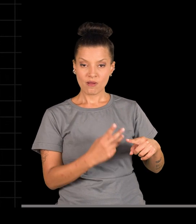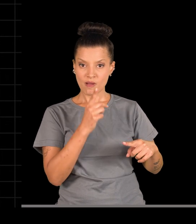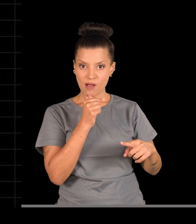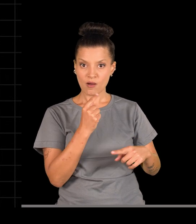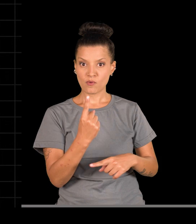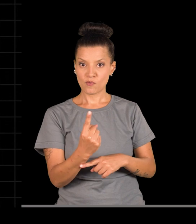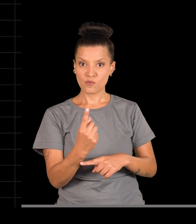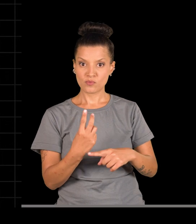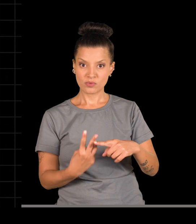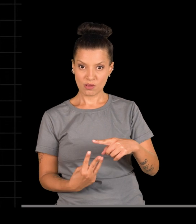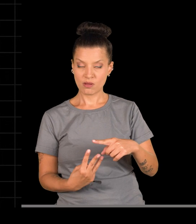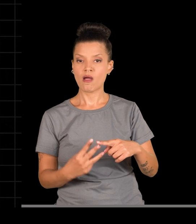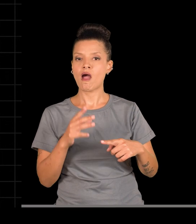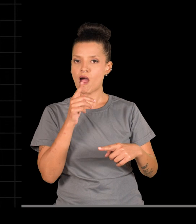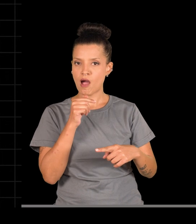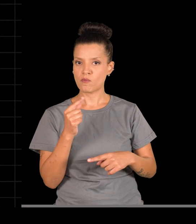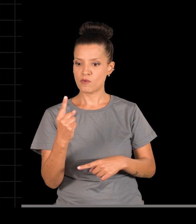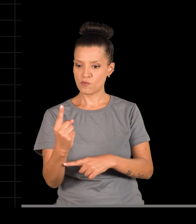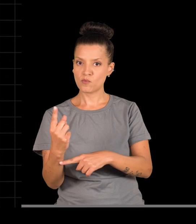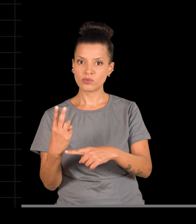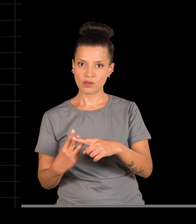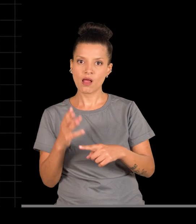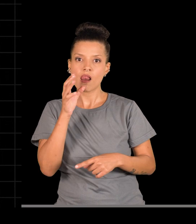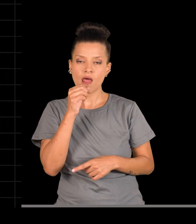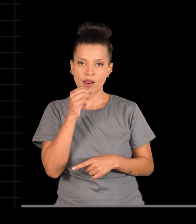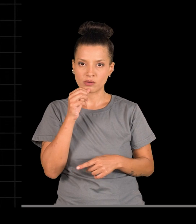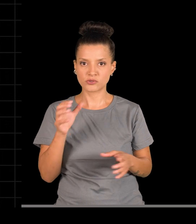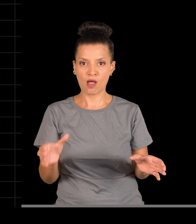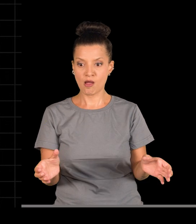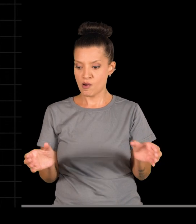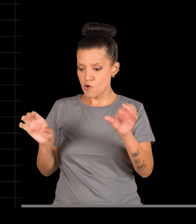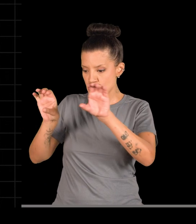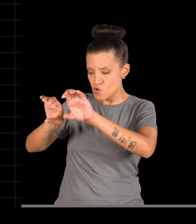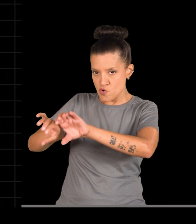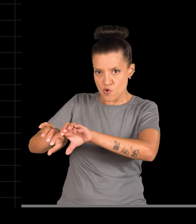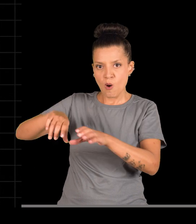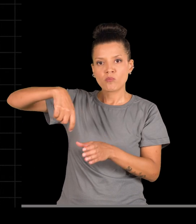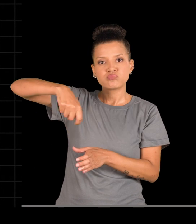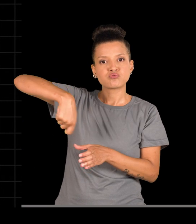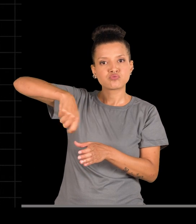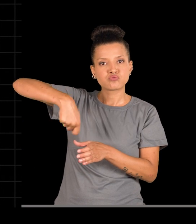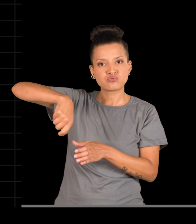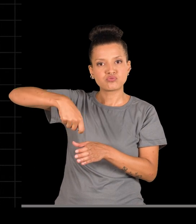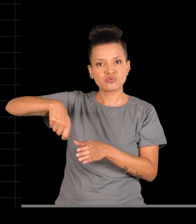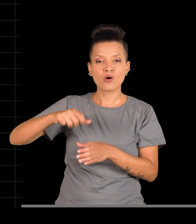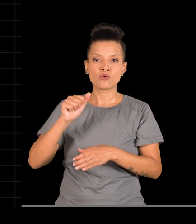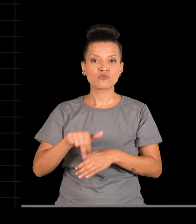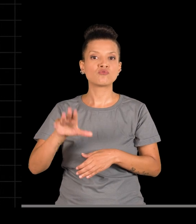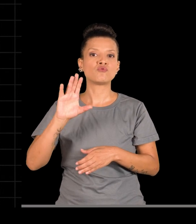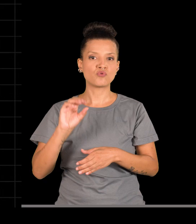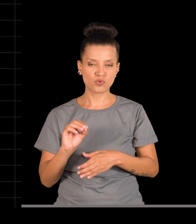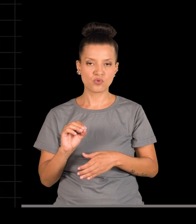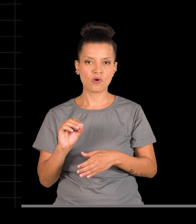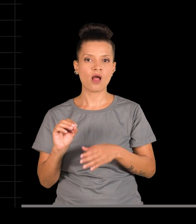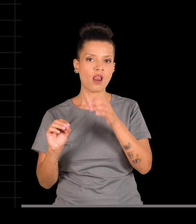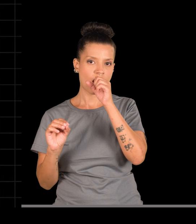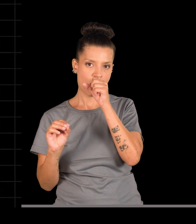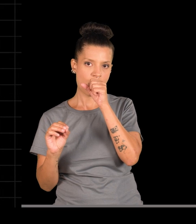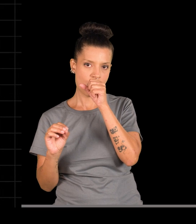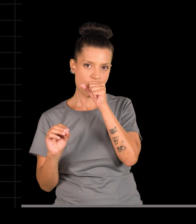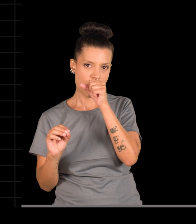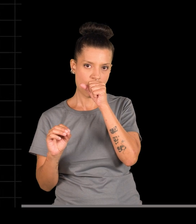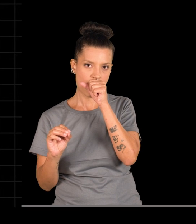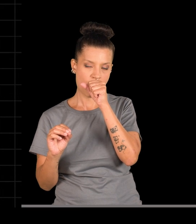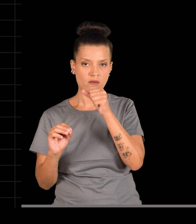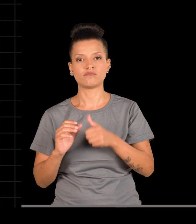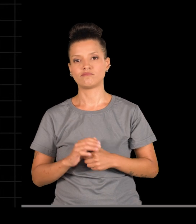caso, outro terço de água e 1/3 aqui de concentrado de laranja, certo? Para dar exatamente 1 inteiro, que vai ser aquele suco